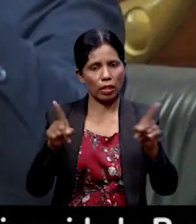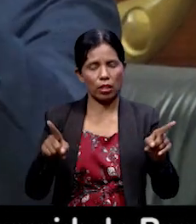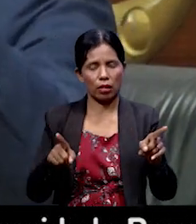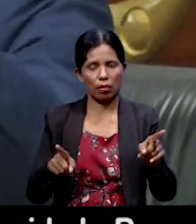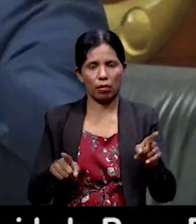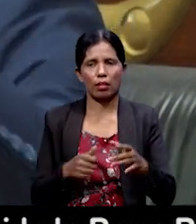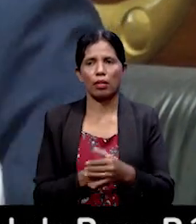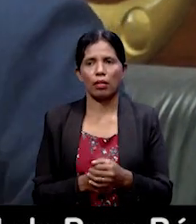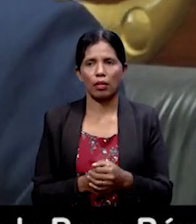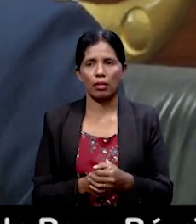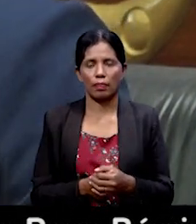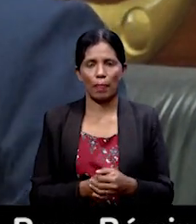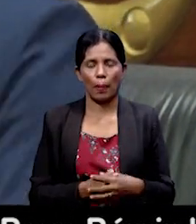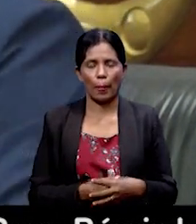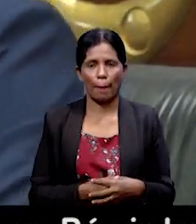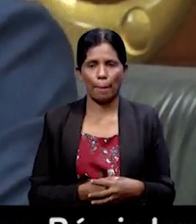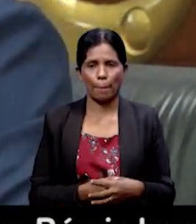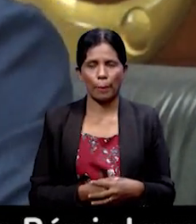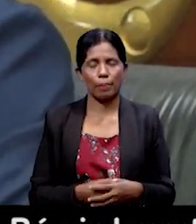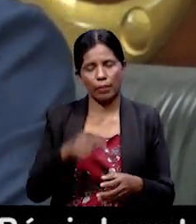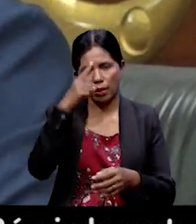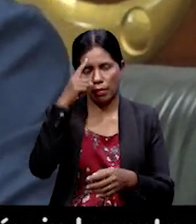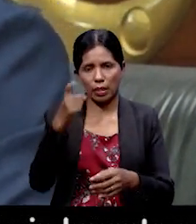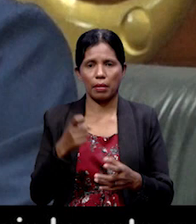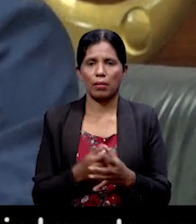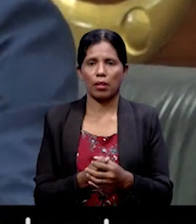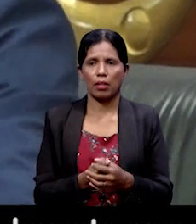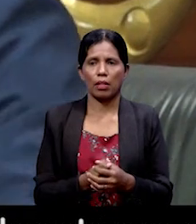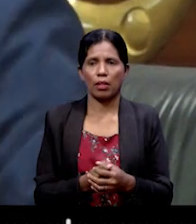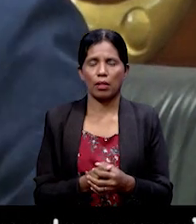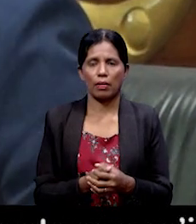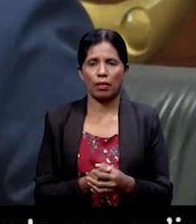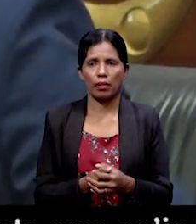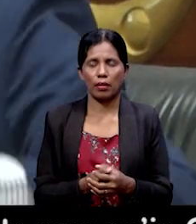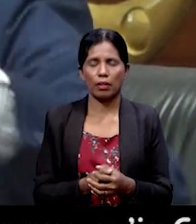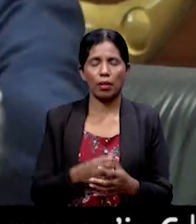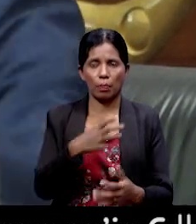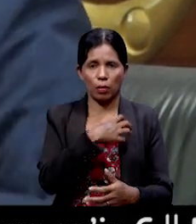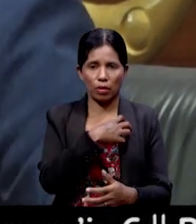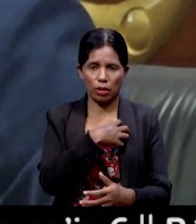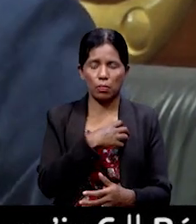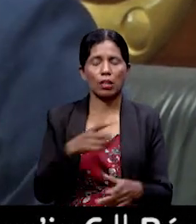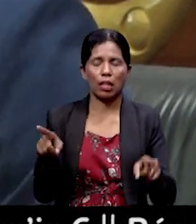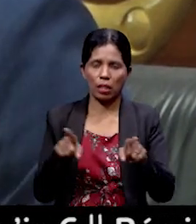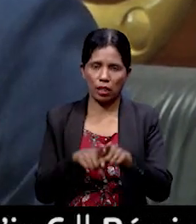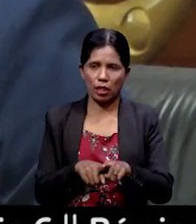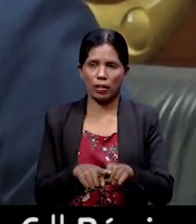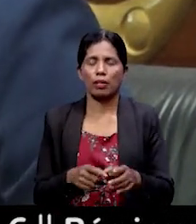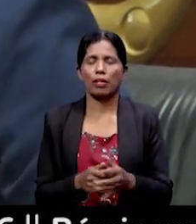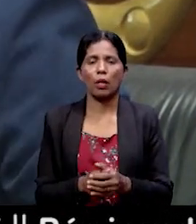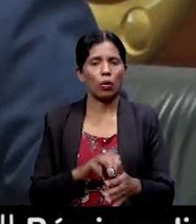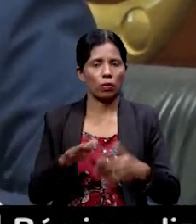tuir quadro nela maxilia. Tamane maka tu nunemos ia pentel ni amos anesa i parte selu ni